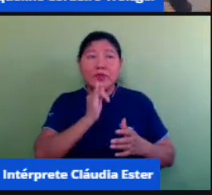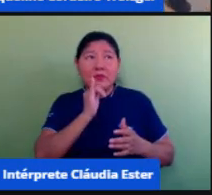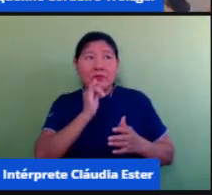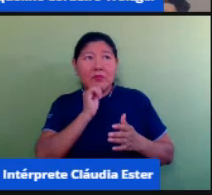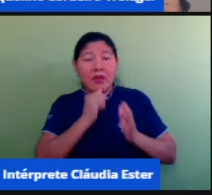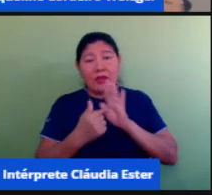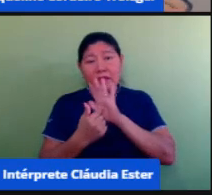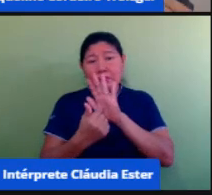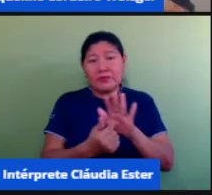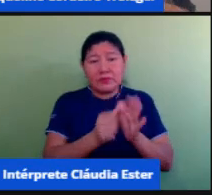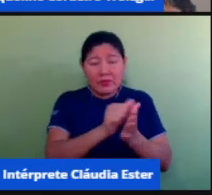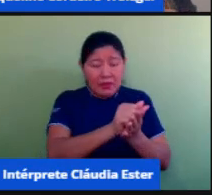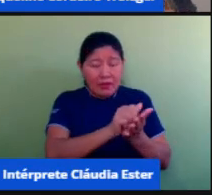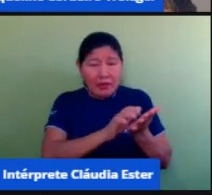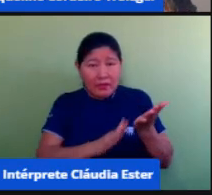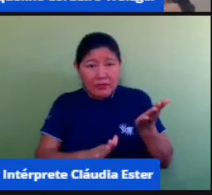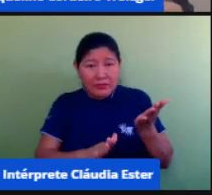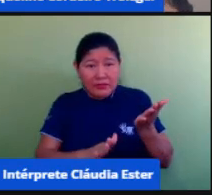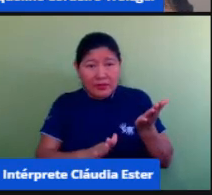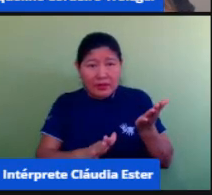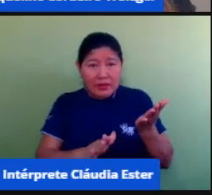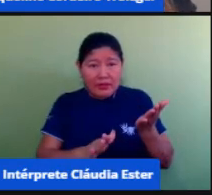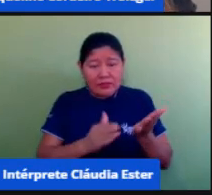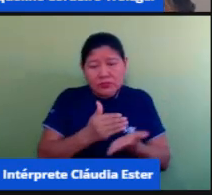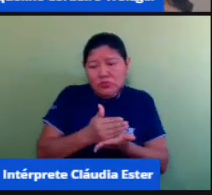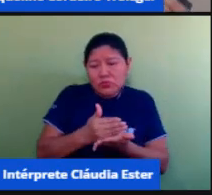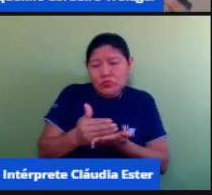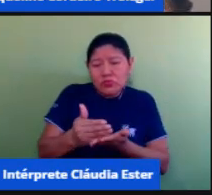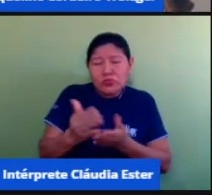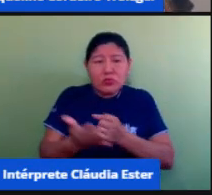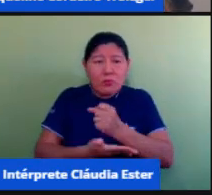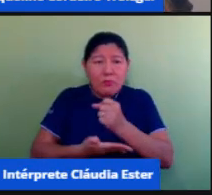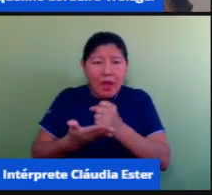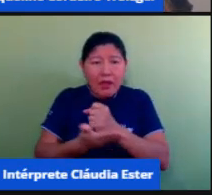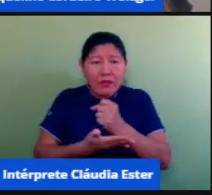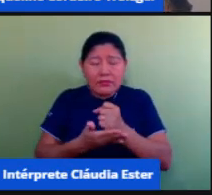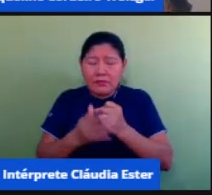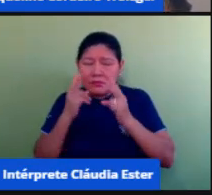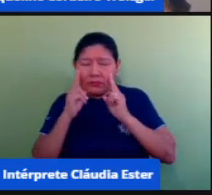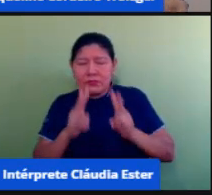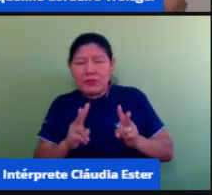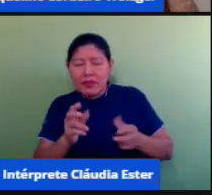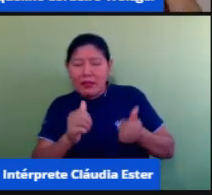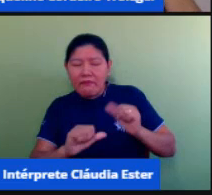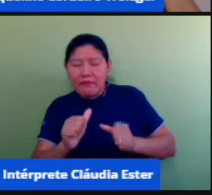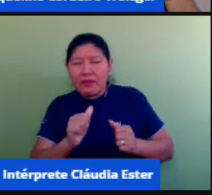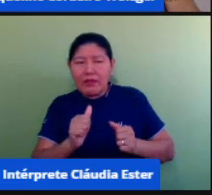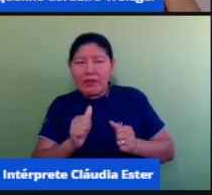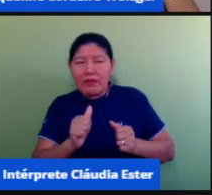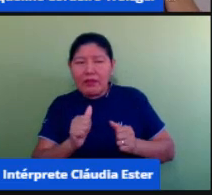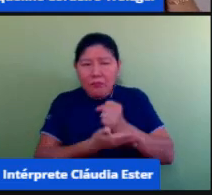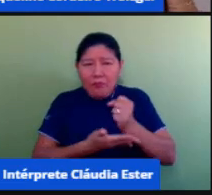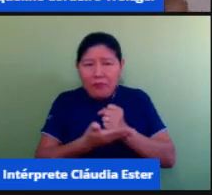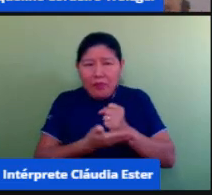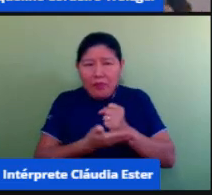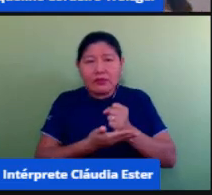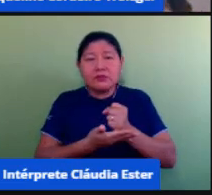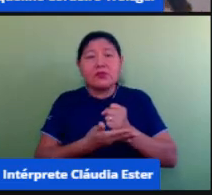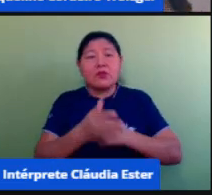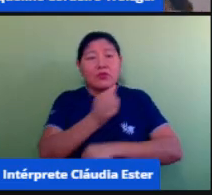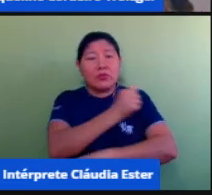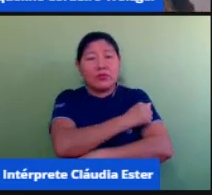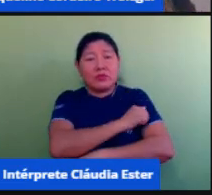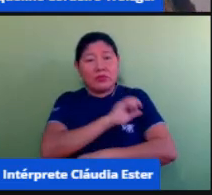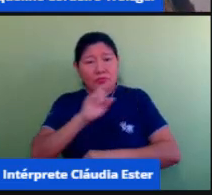para os alunos, e nisso foi feito um plano de ação sobre o resultado daquela atividade diagnóstica, nós estamos fazendo o